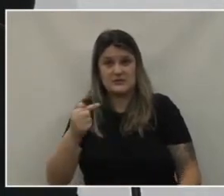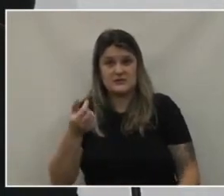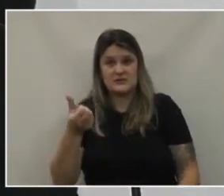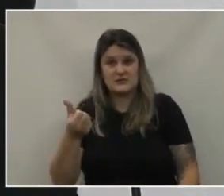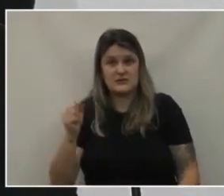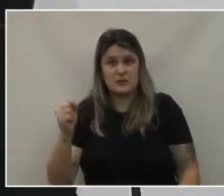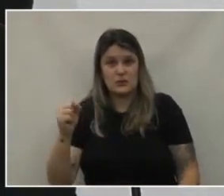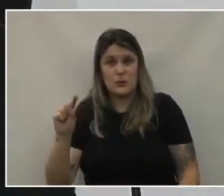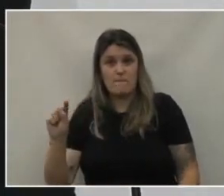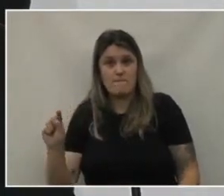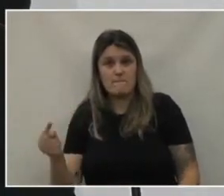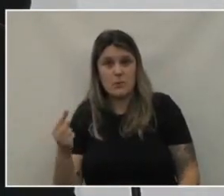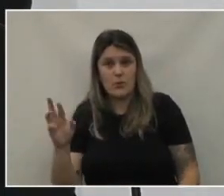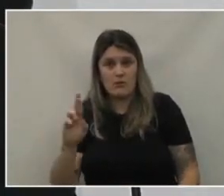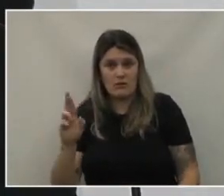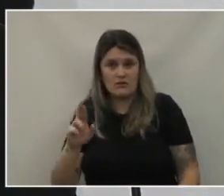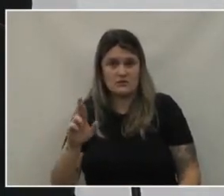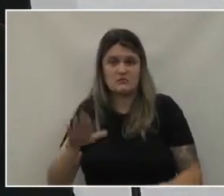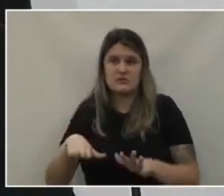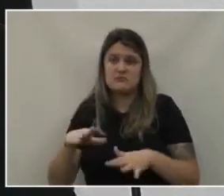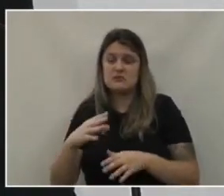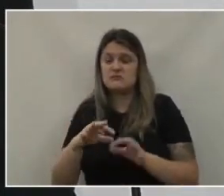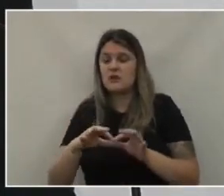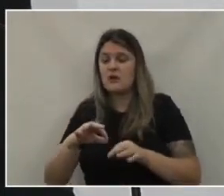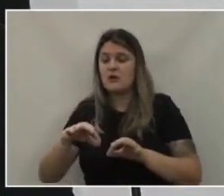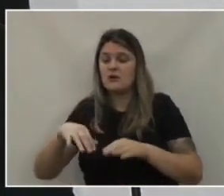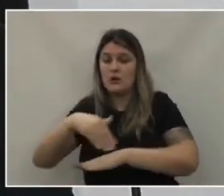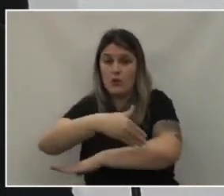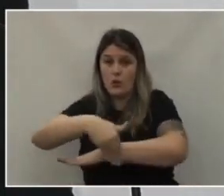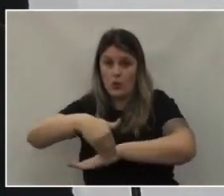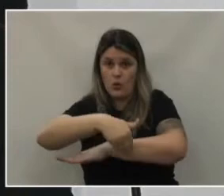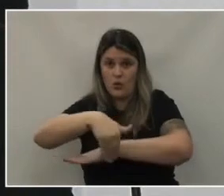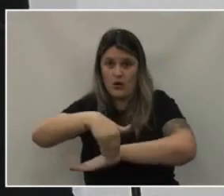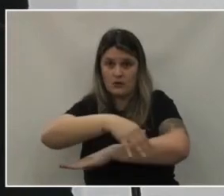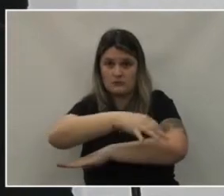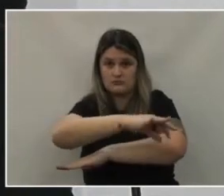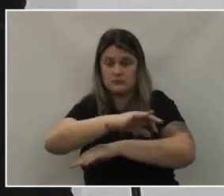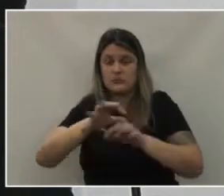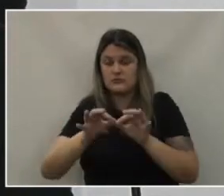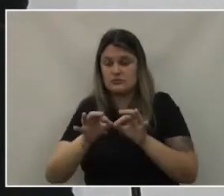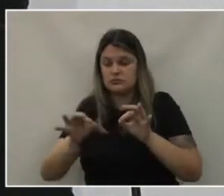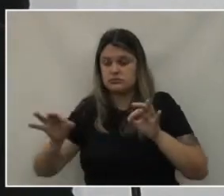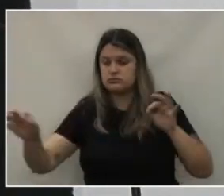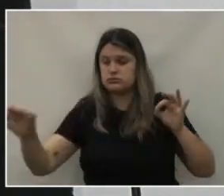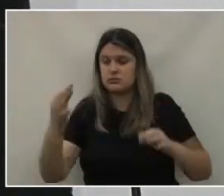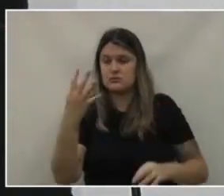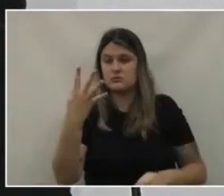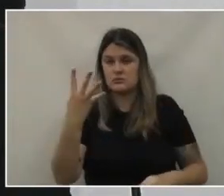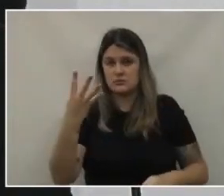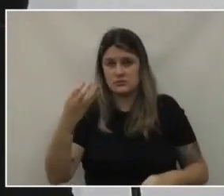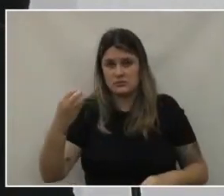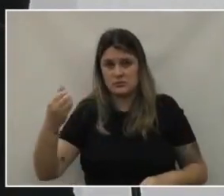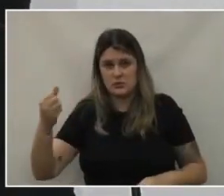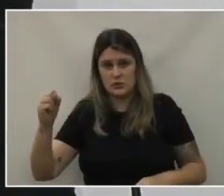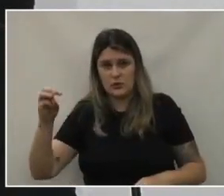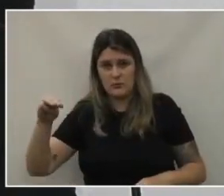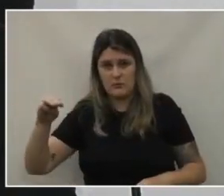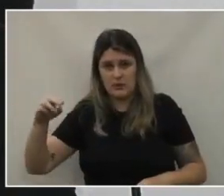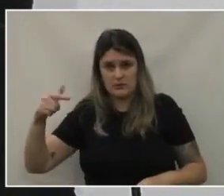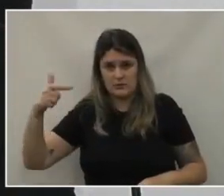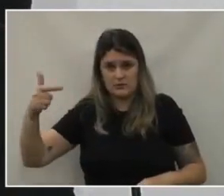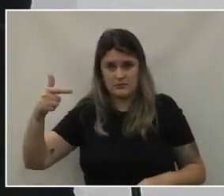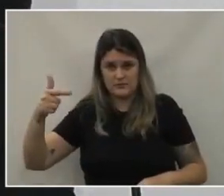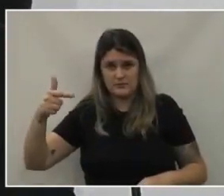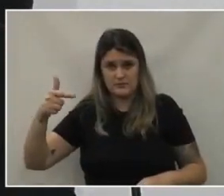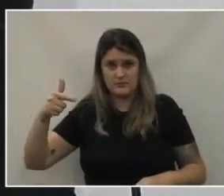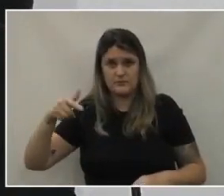768 mil, 400 metros de via. Esses 400 metros de via, para colocar asfalto, ele se transforma em